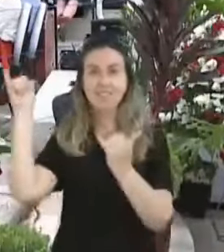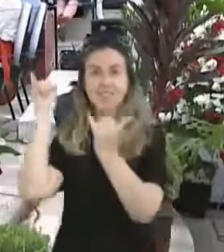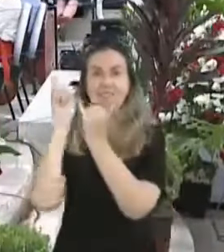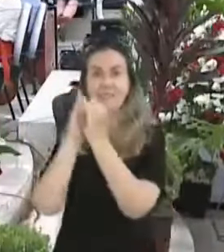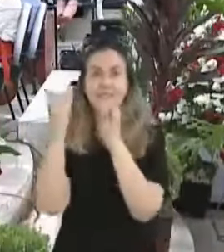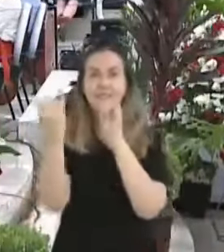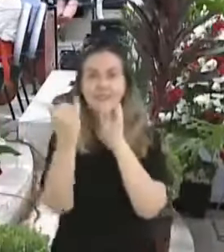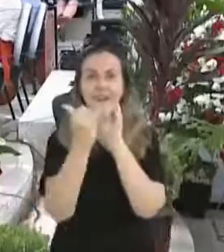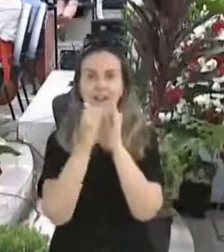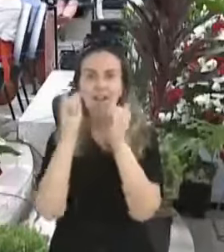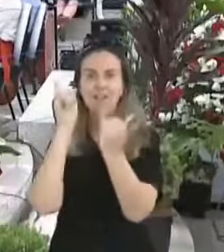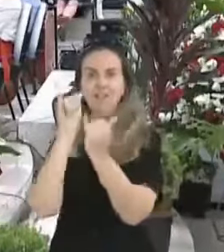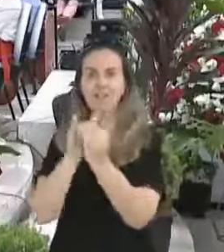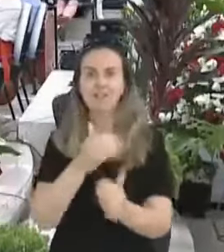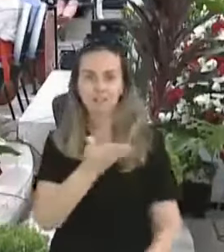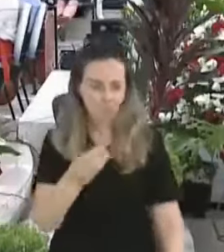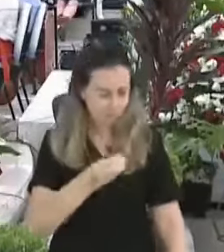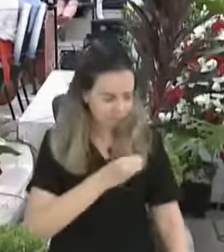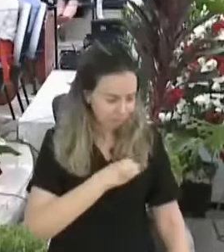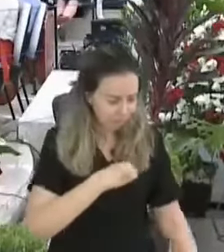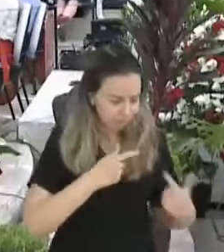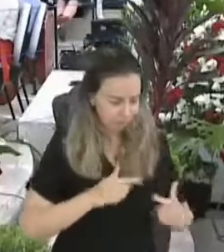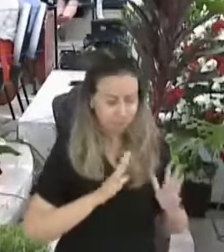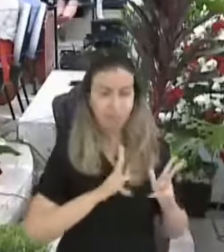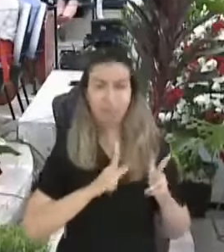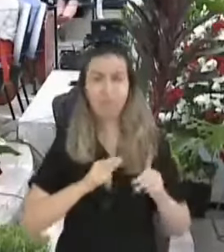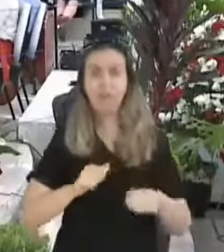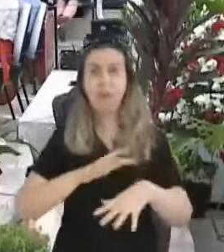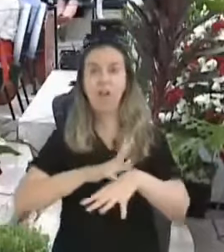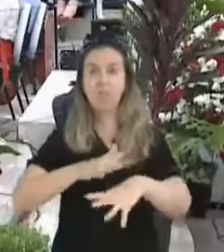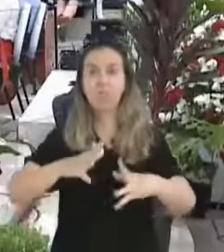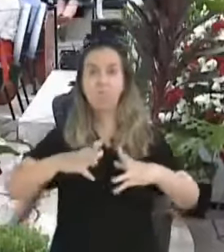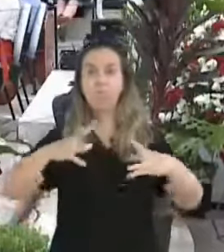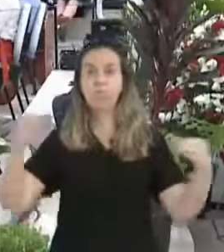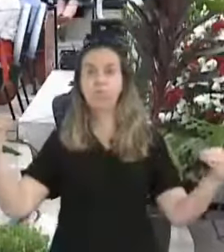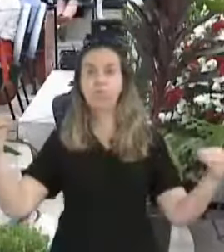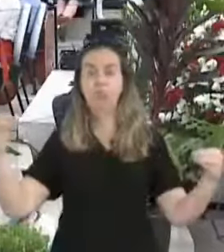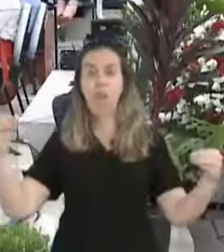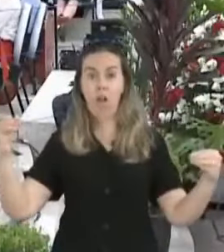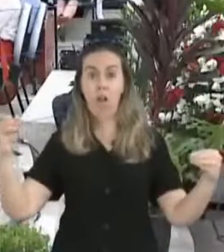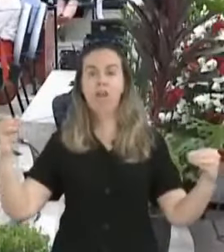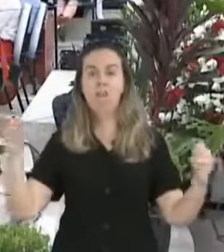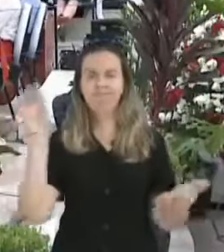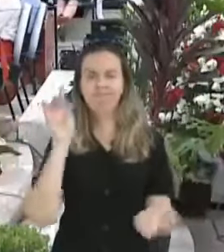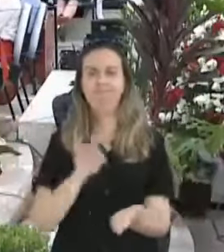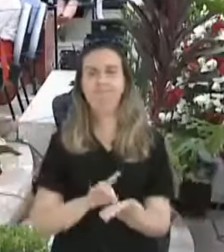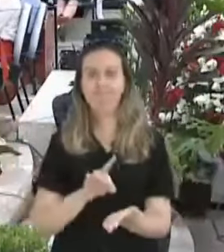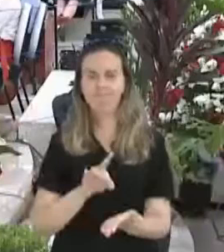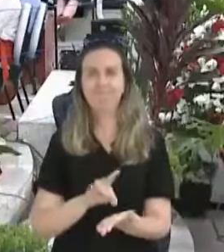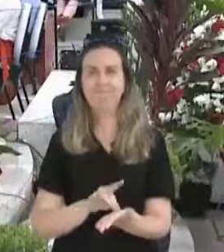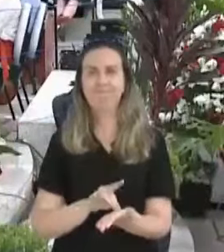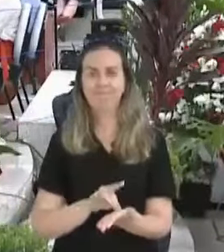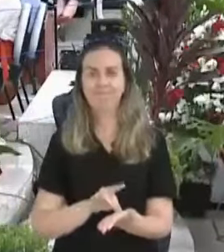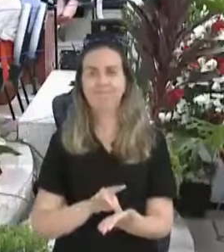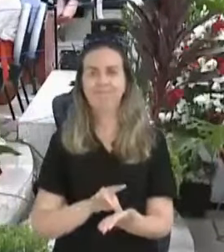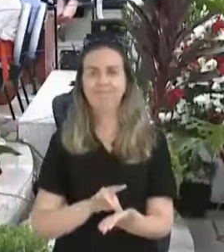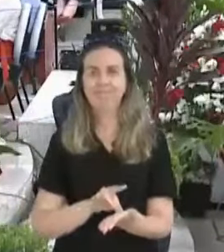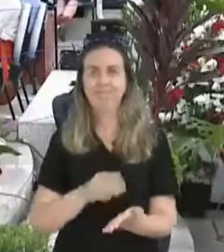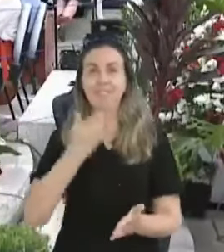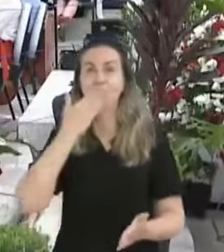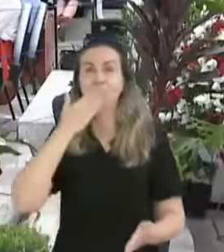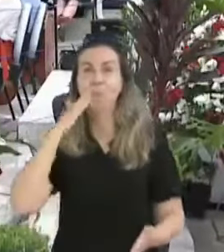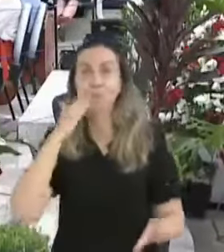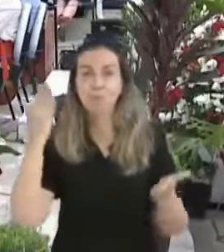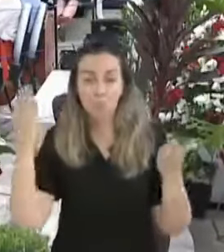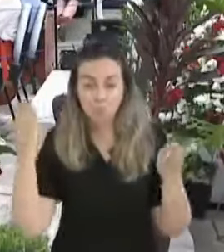perdoarei os seus pecados e sararei a sua terra. Aleluia! Mas ele só